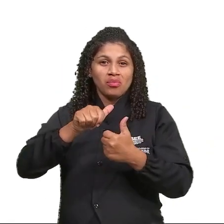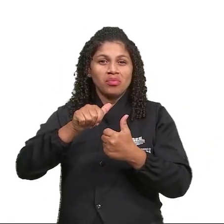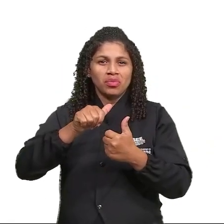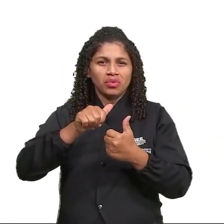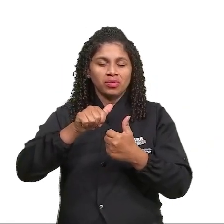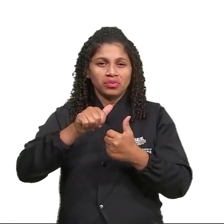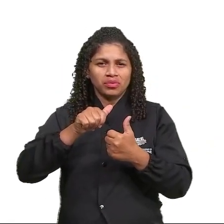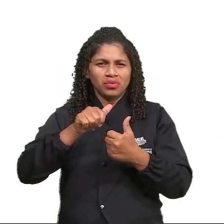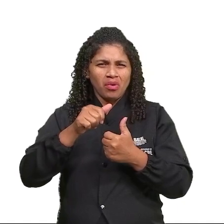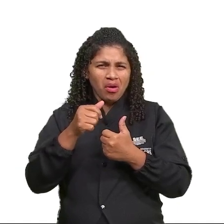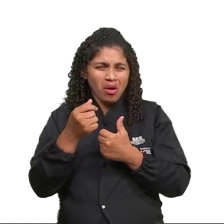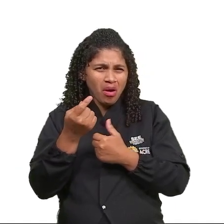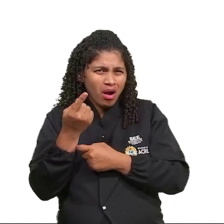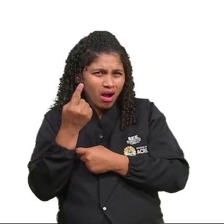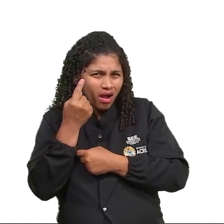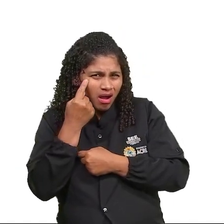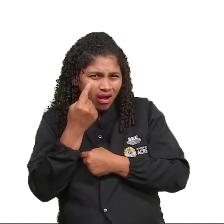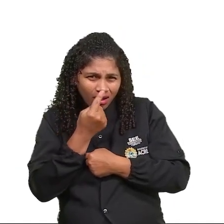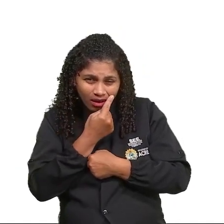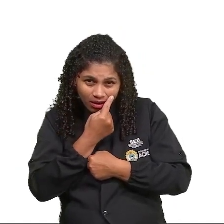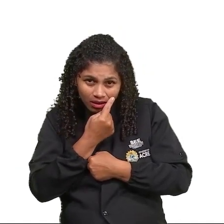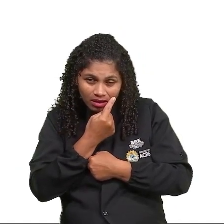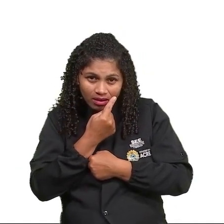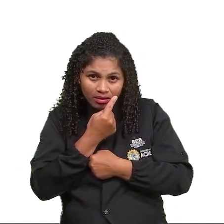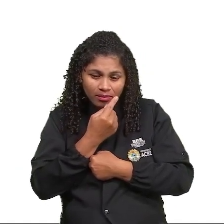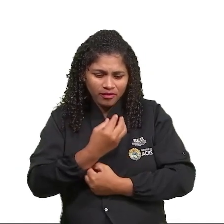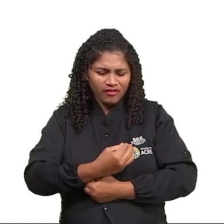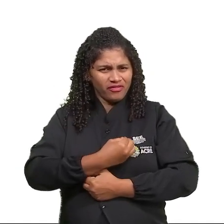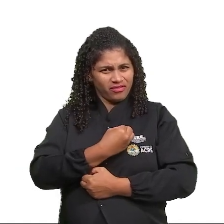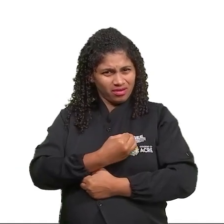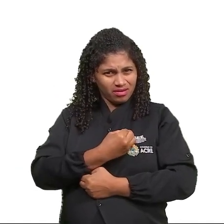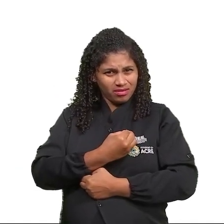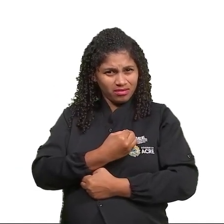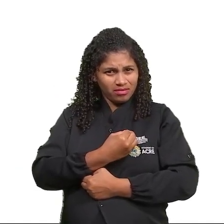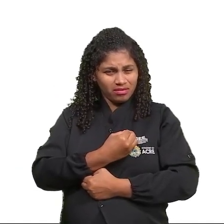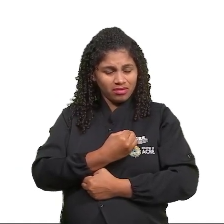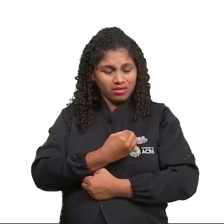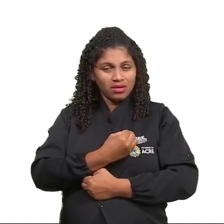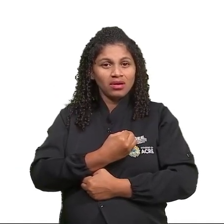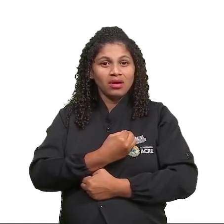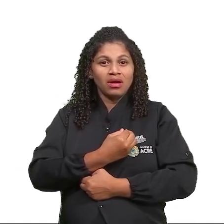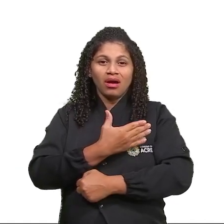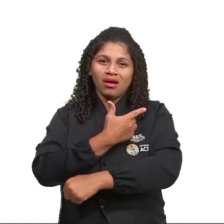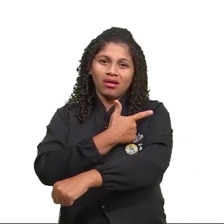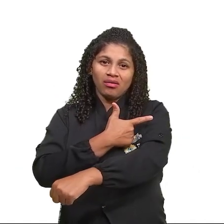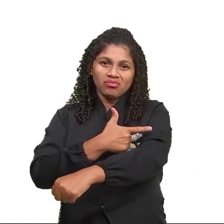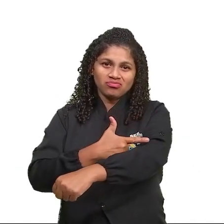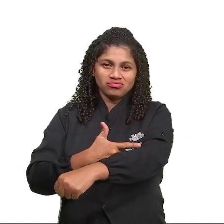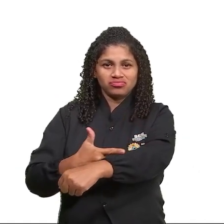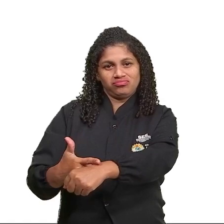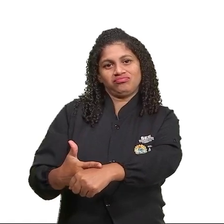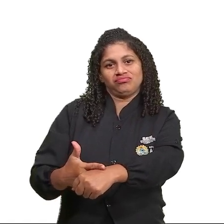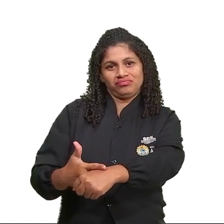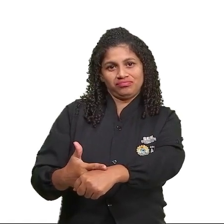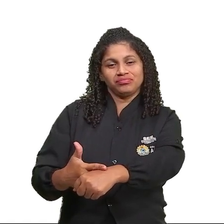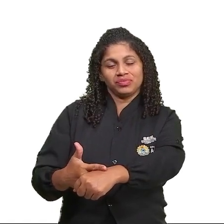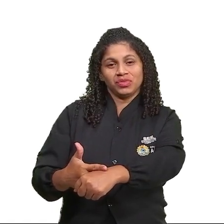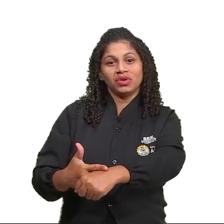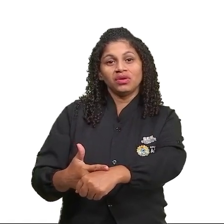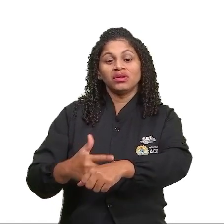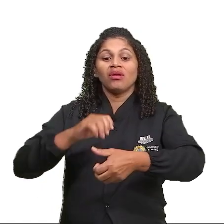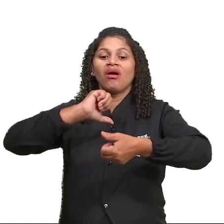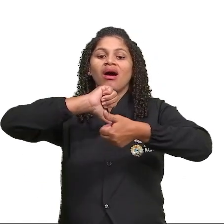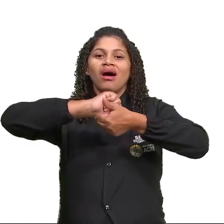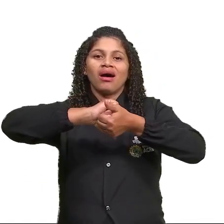olho vivo. Para se manter vivo, você faz o quê? Se conforma. Adequa os seus olhos à realidade. Você usa